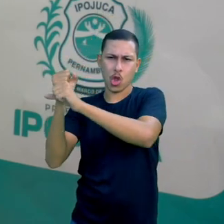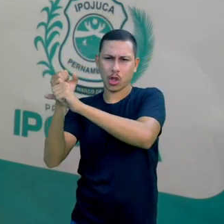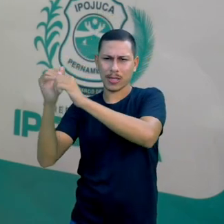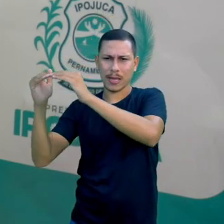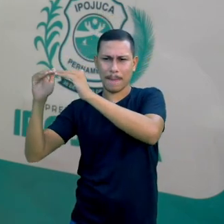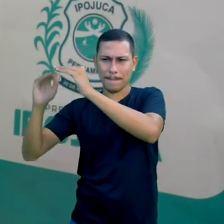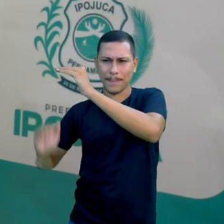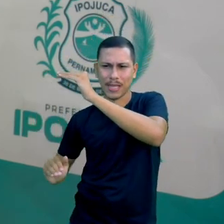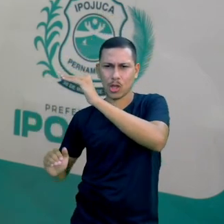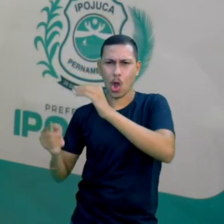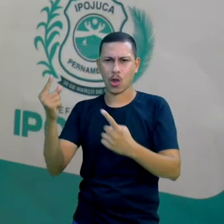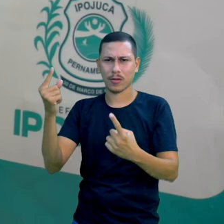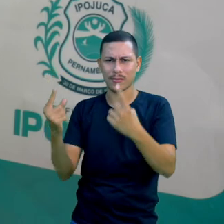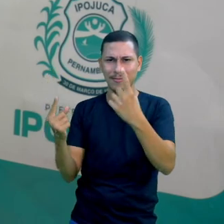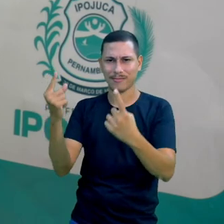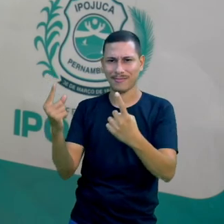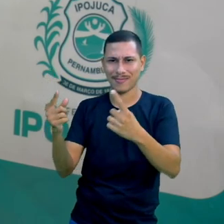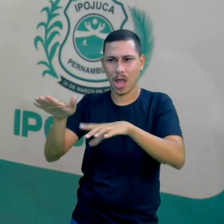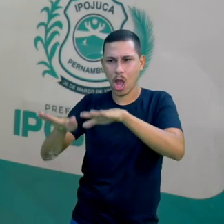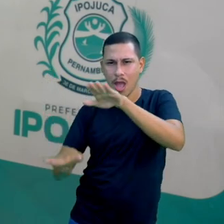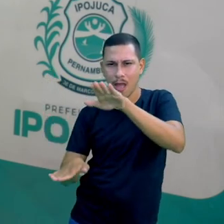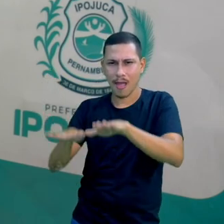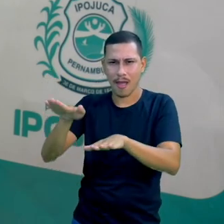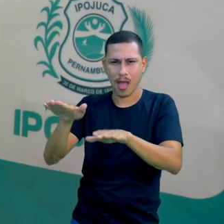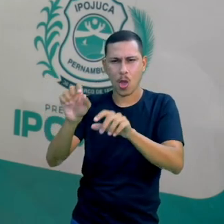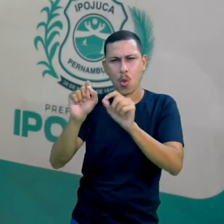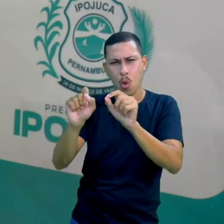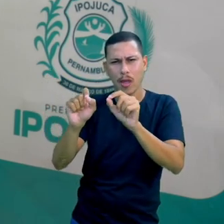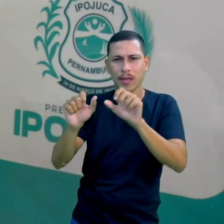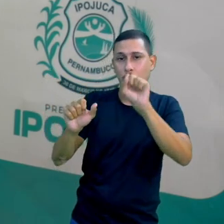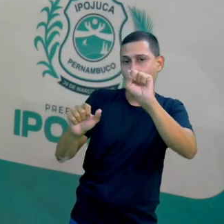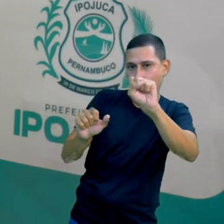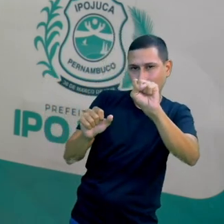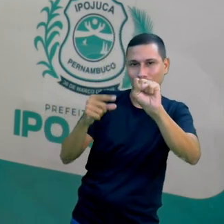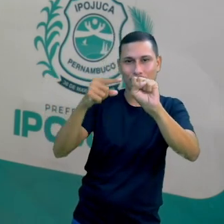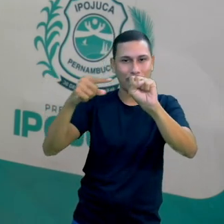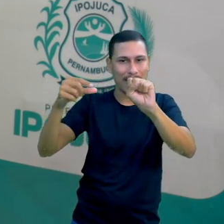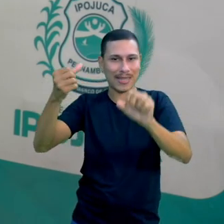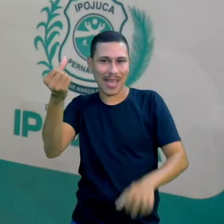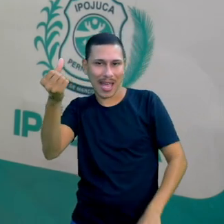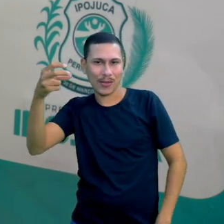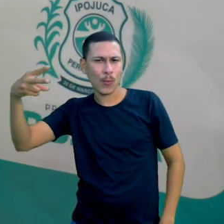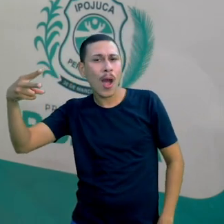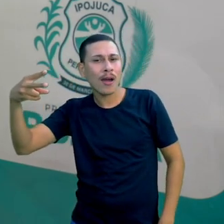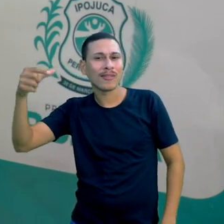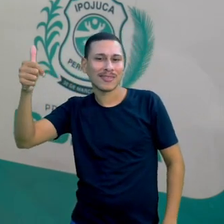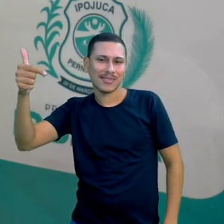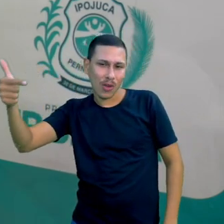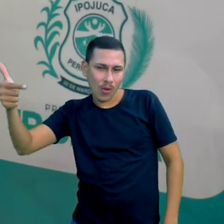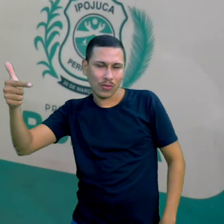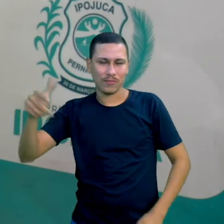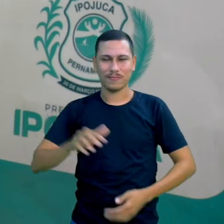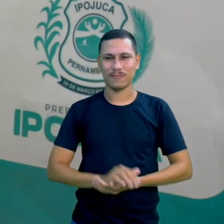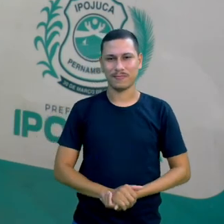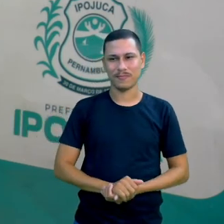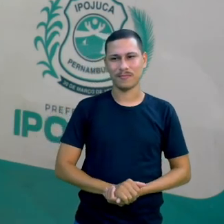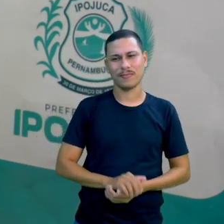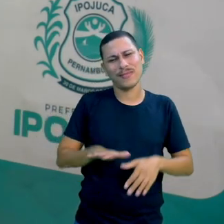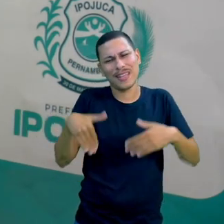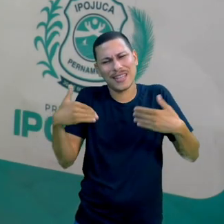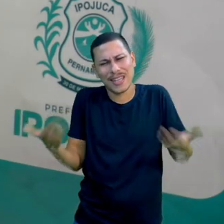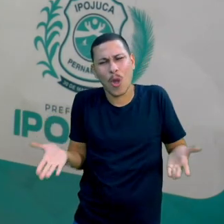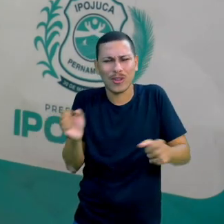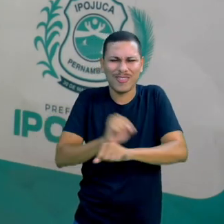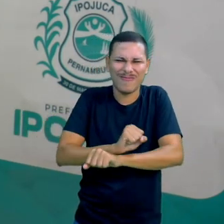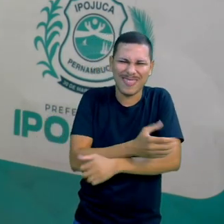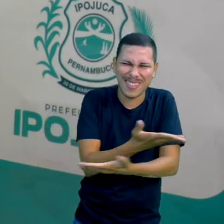descobriu? Amplitude de 8 menos 6, então é igual a 2. Então, espero que